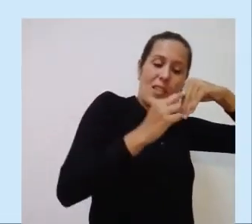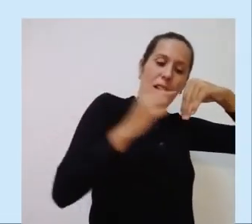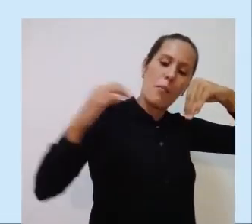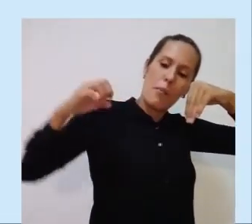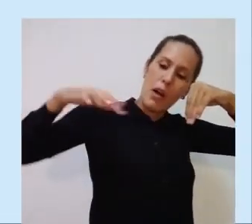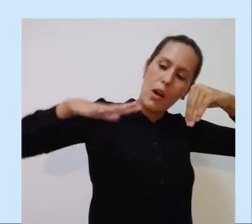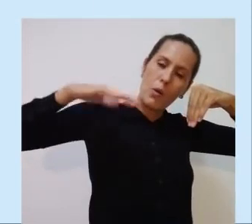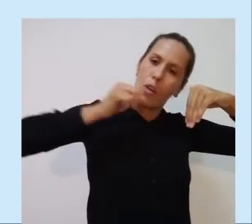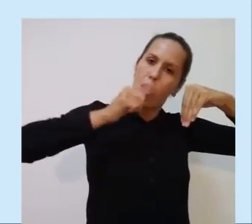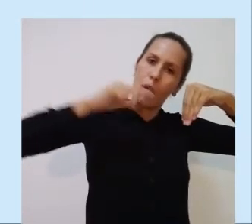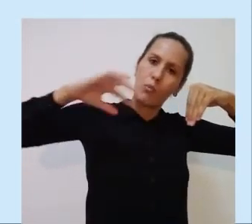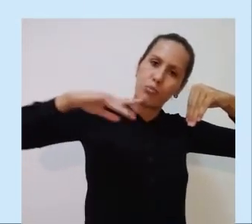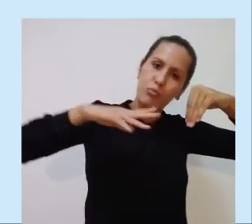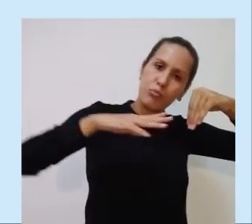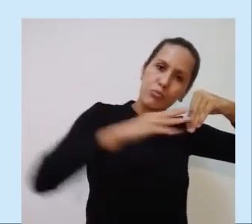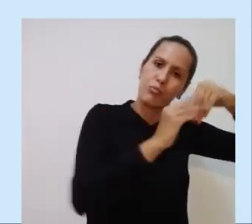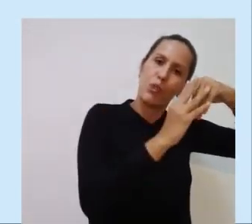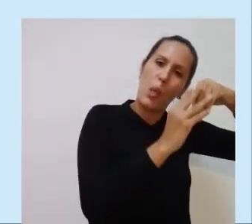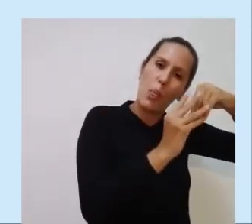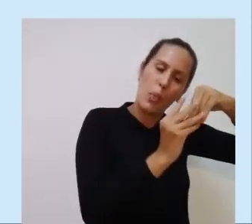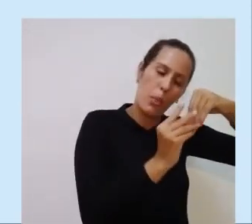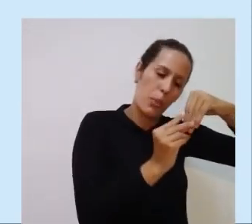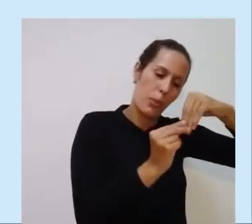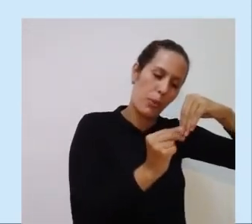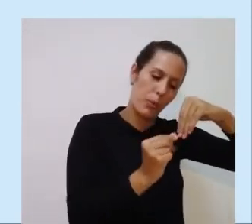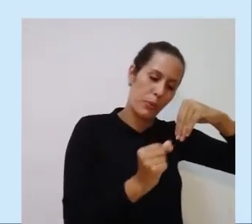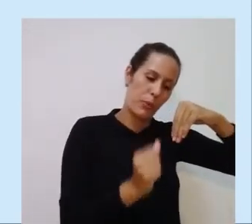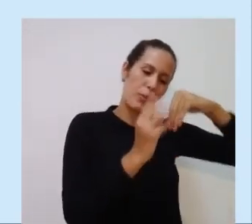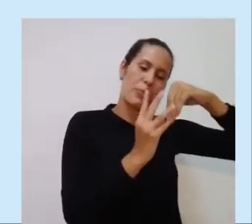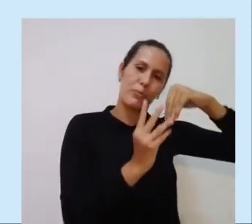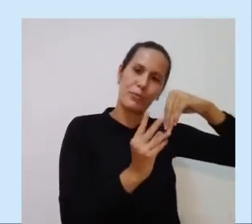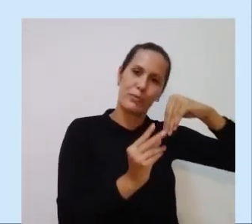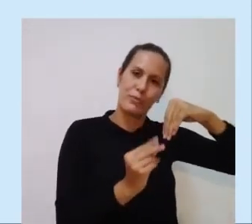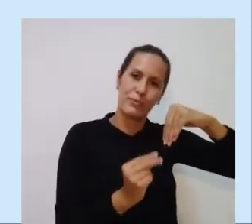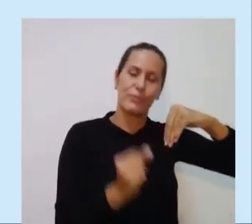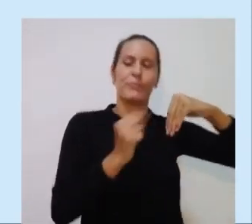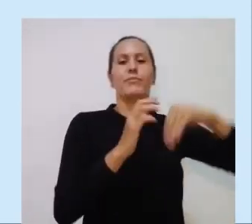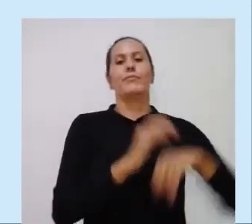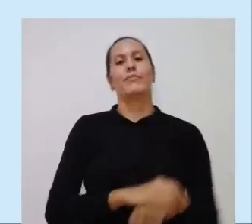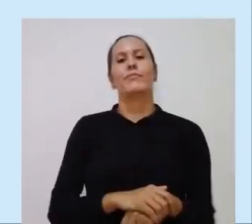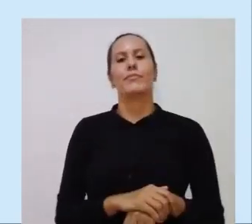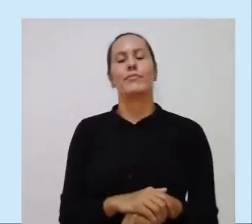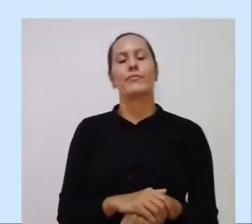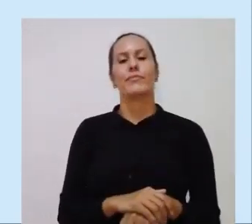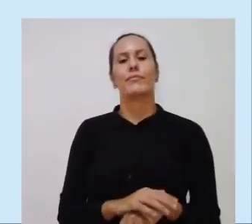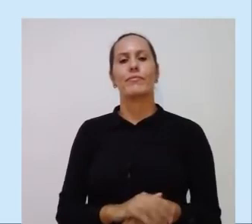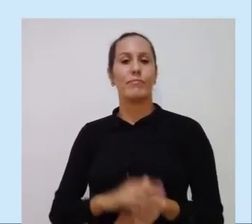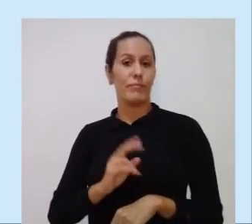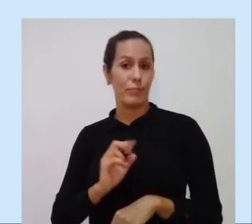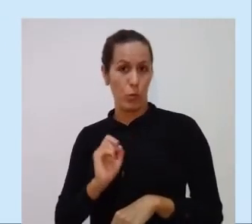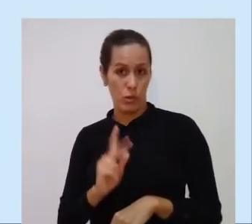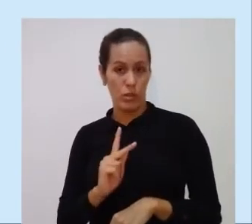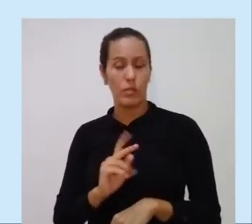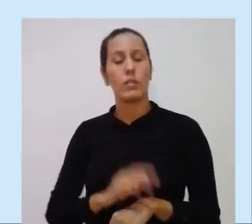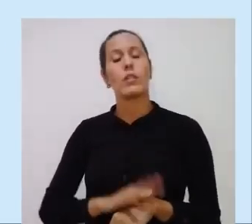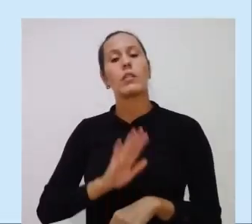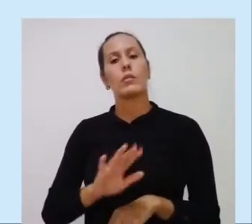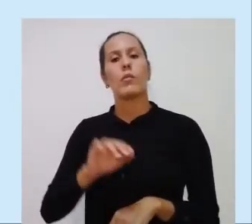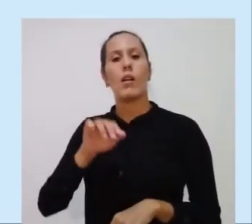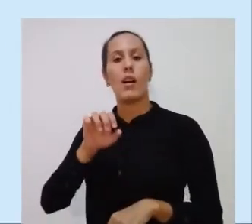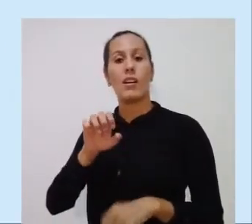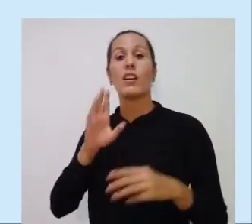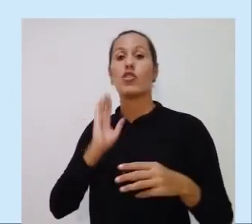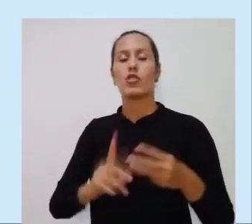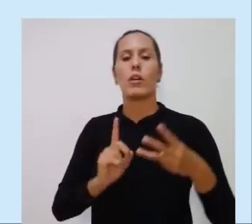camada arenosa vai se perdendo e isso vai desgastando, vai atritando essa região. Ok, gente? Vamos lá continuar.